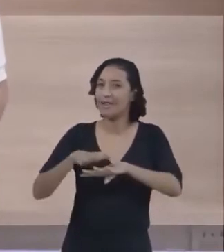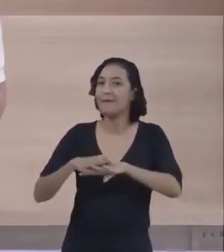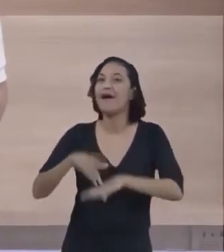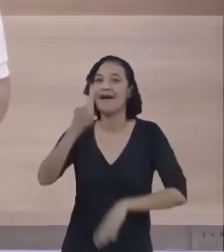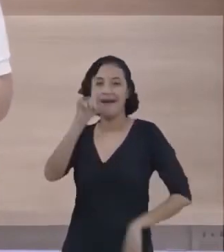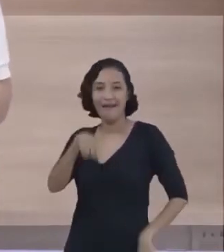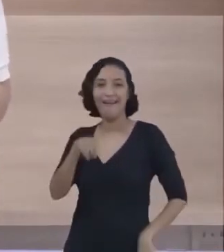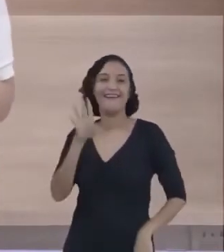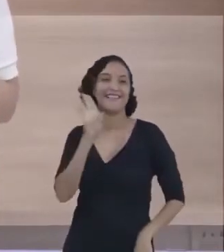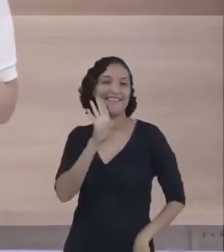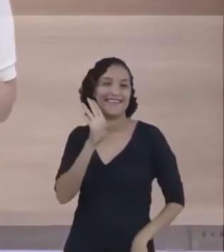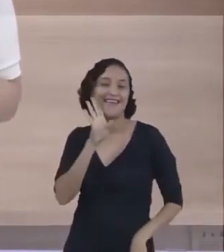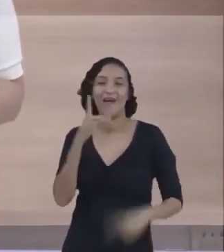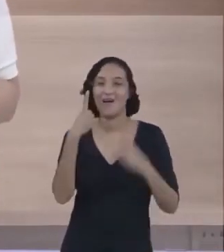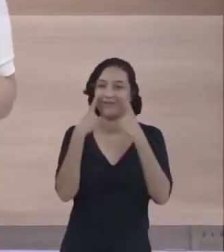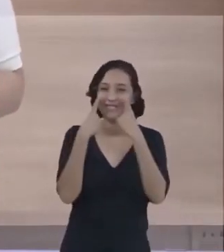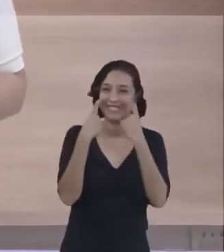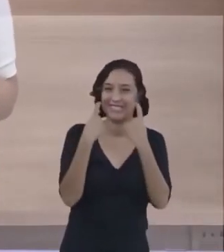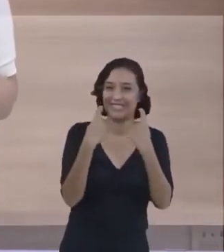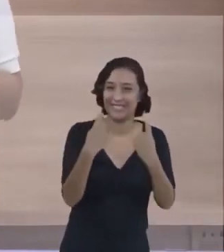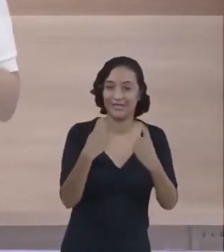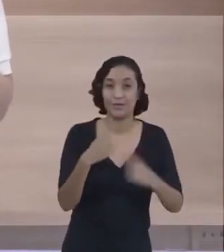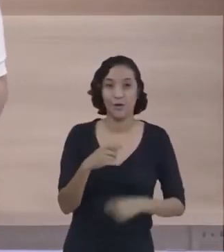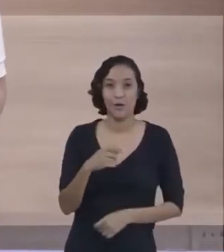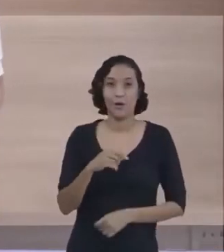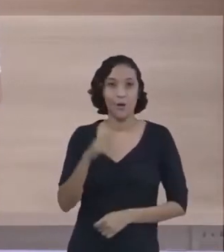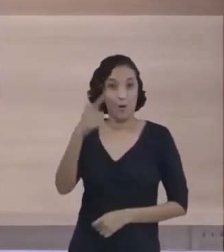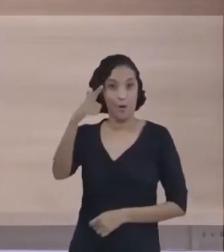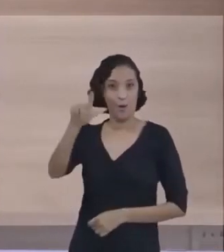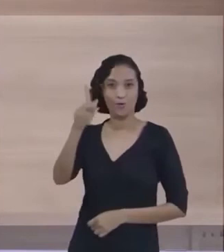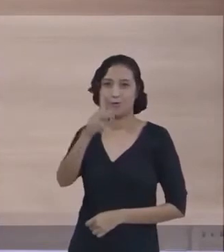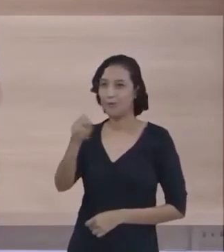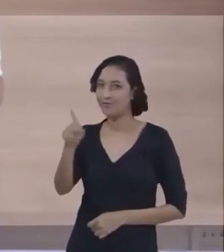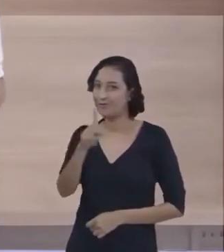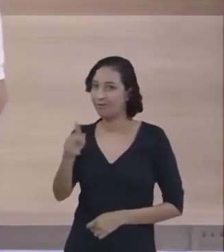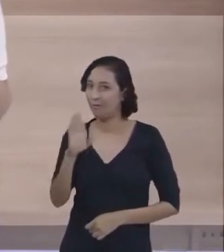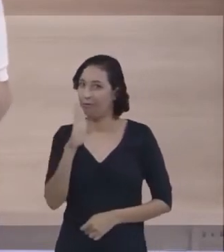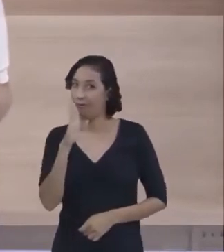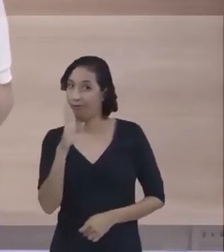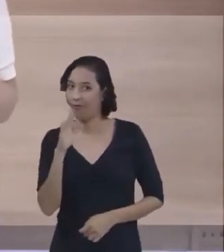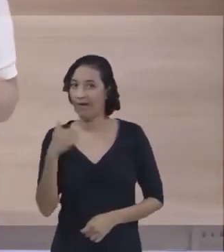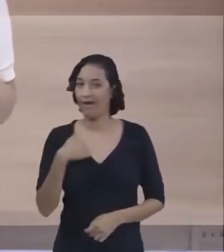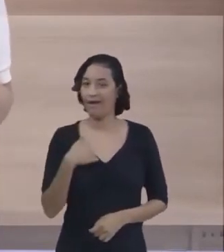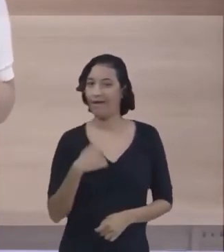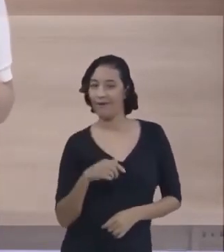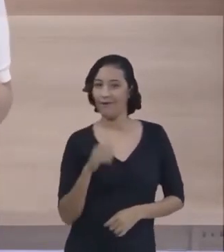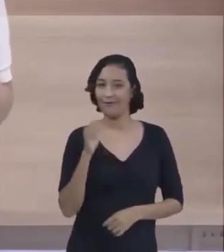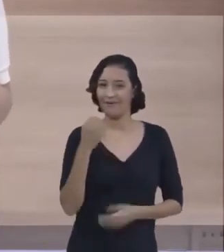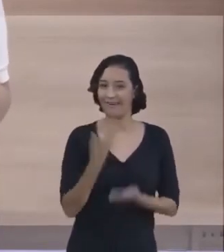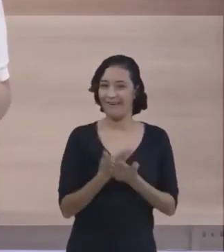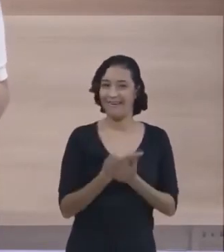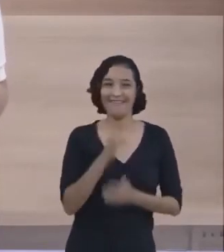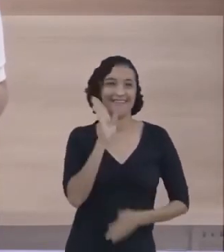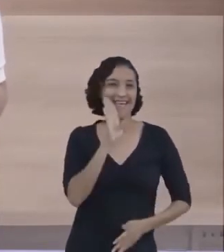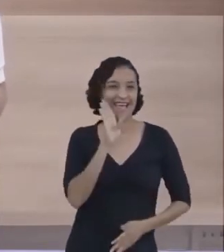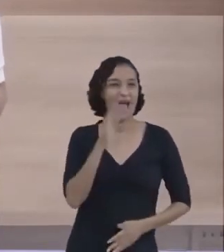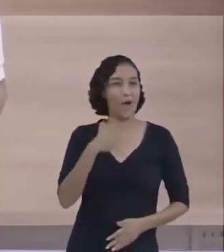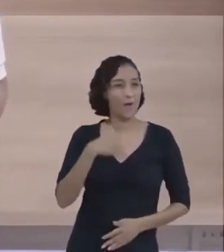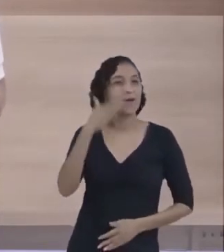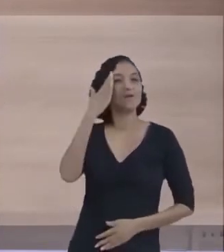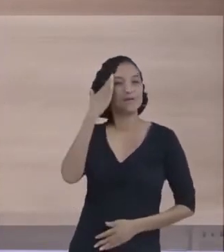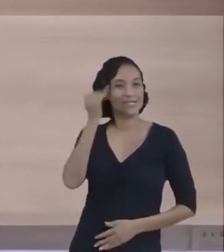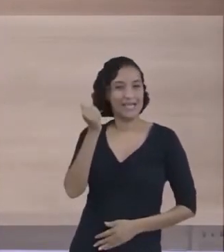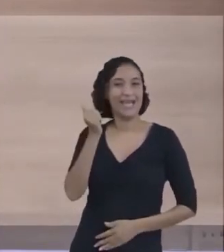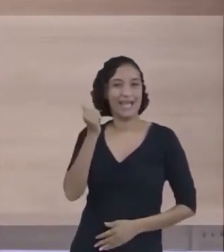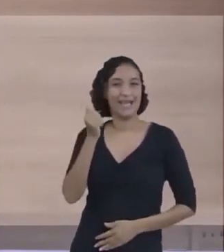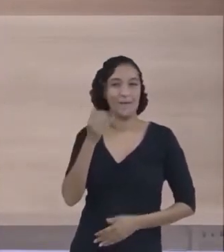ouçam, mas todas as aulas de matemática são maravilhosas. Né? Amo a matemática e eu sei também, pode contar o segredo para mim, eu